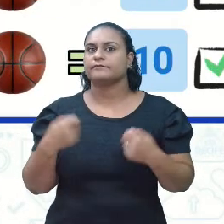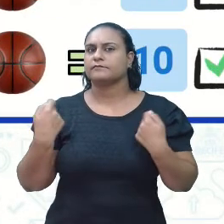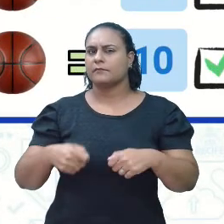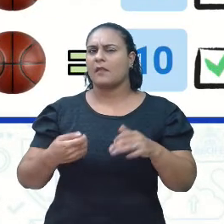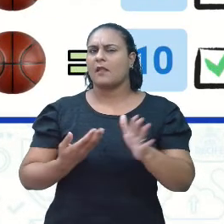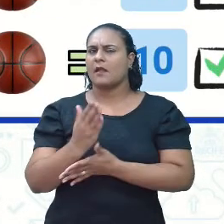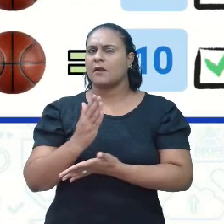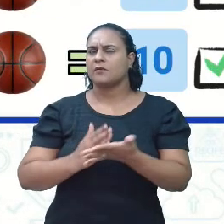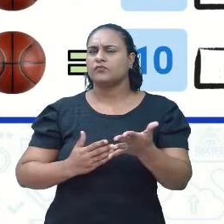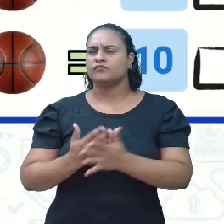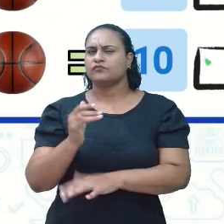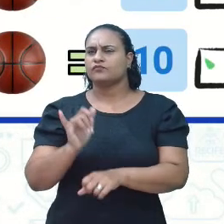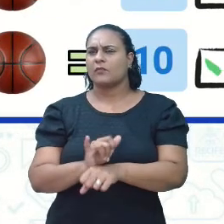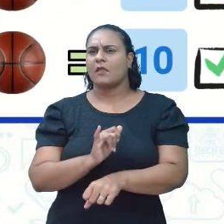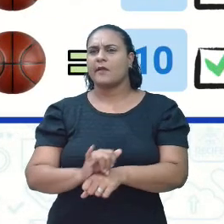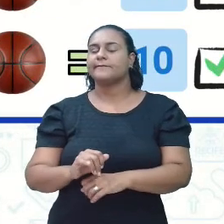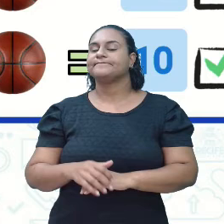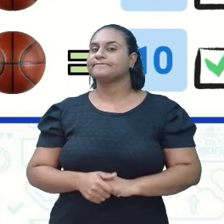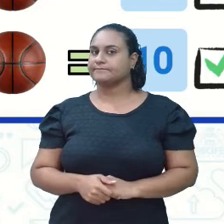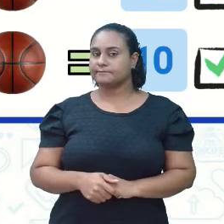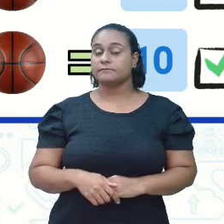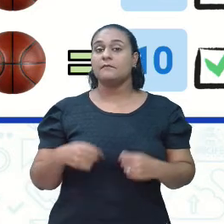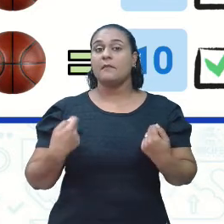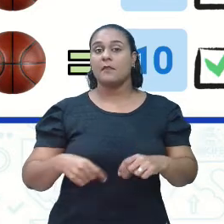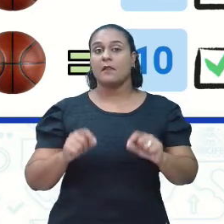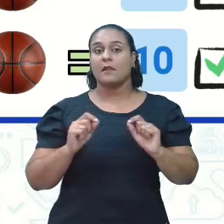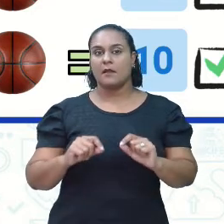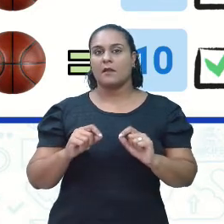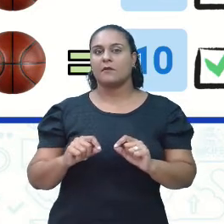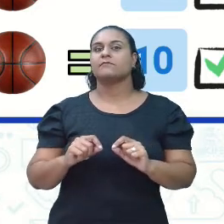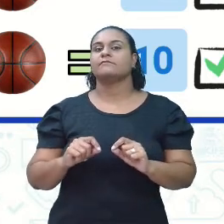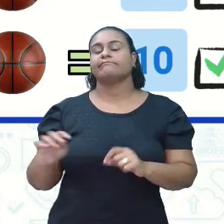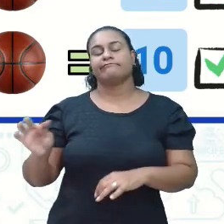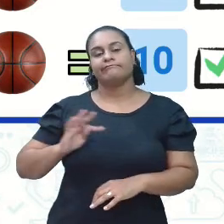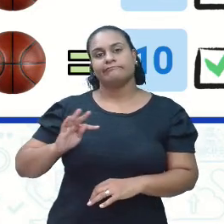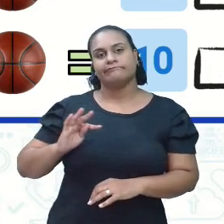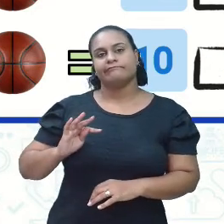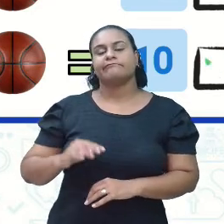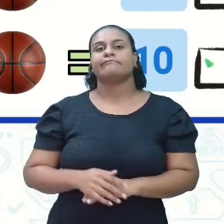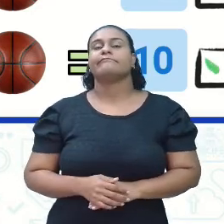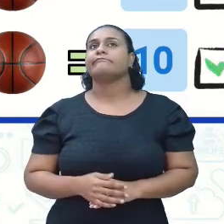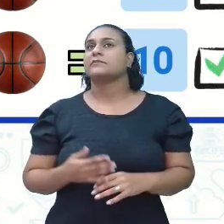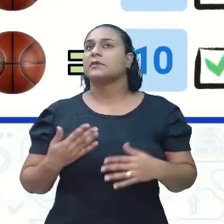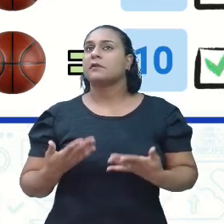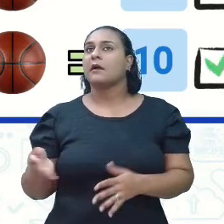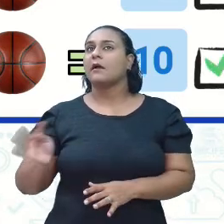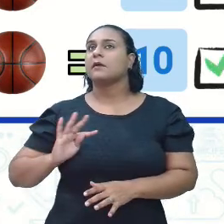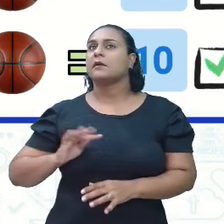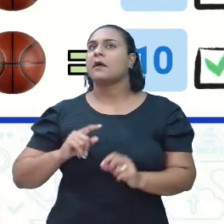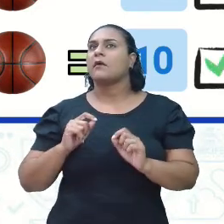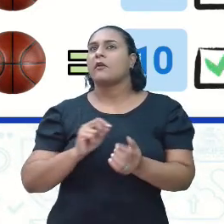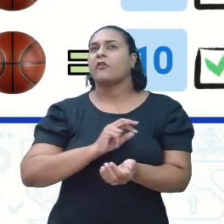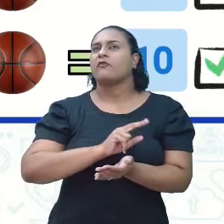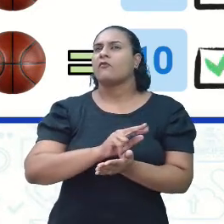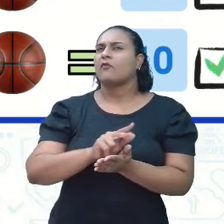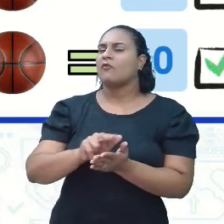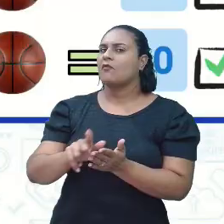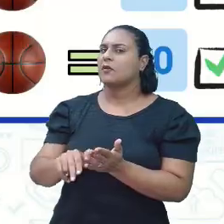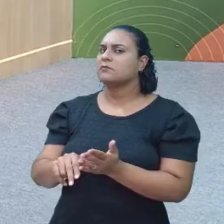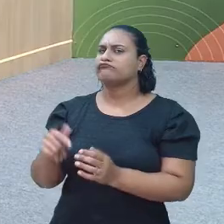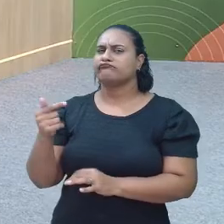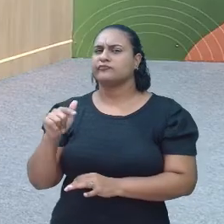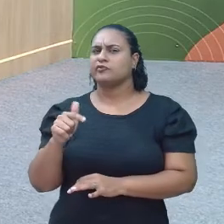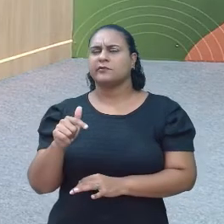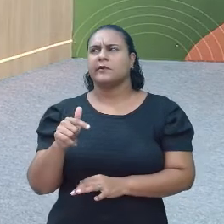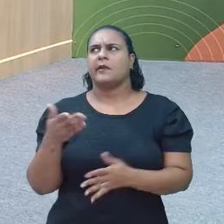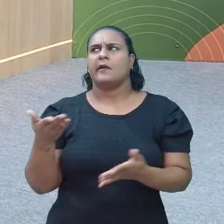algumas ferramentas, tá certo? A gente vai precisar de algumas técnicas. E essas técnicas, elas são variadas. Não existe no